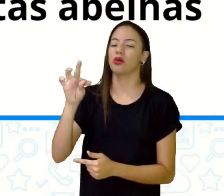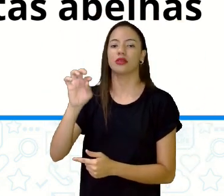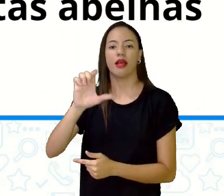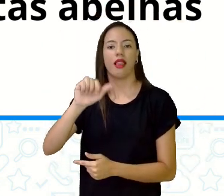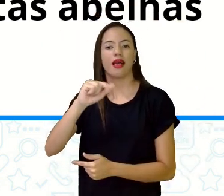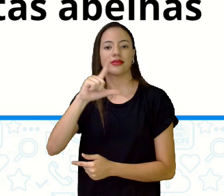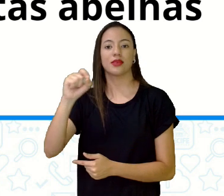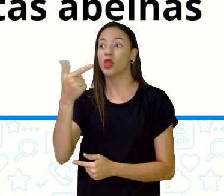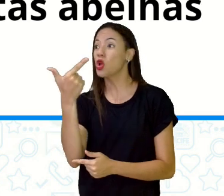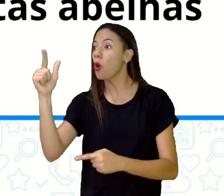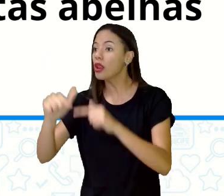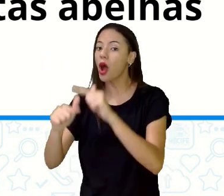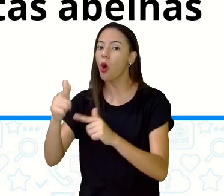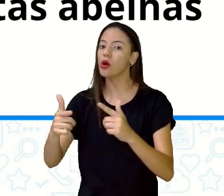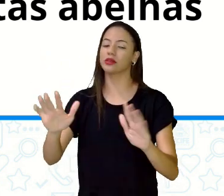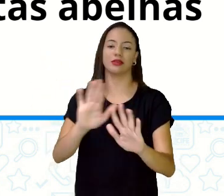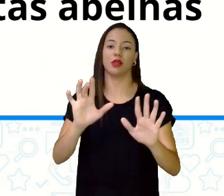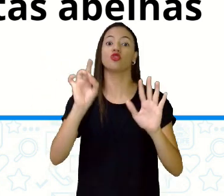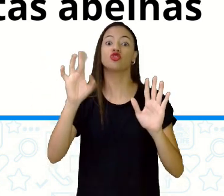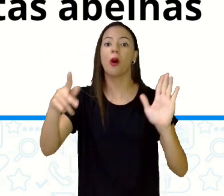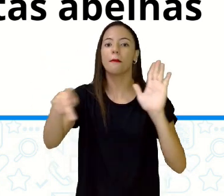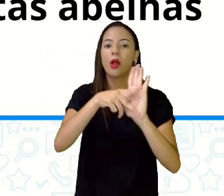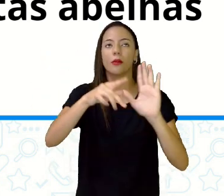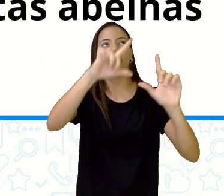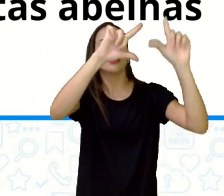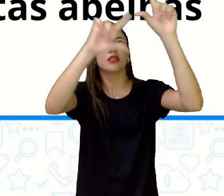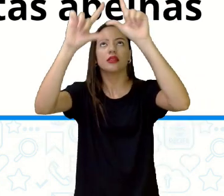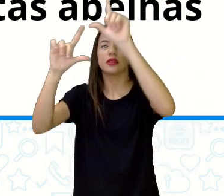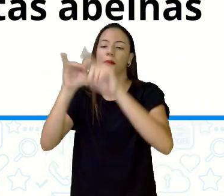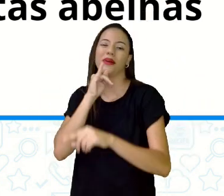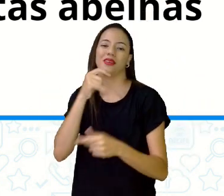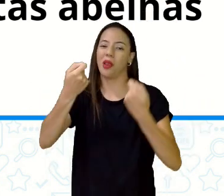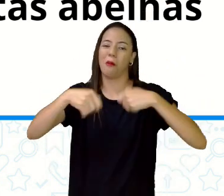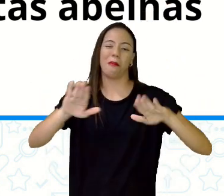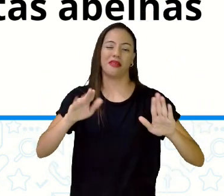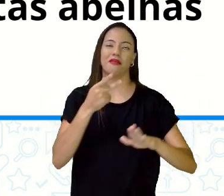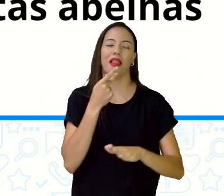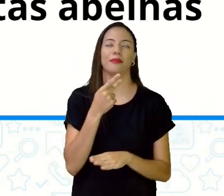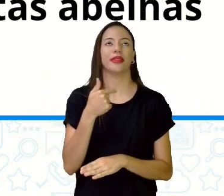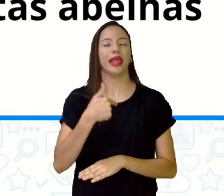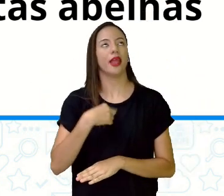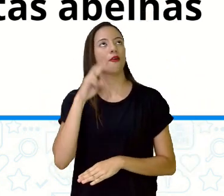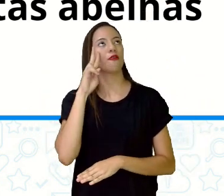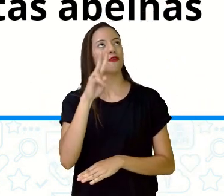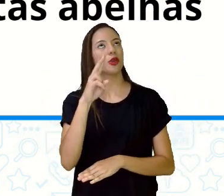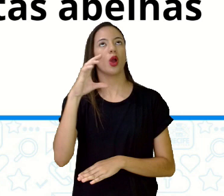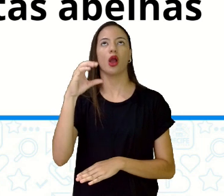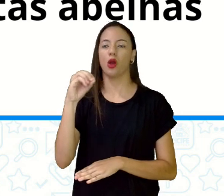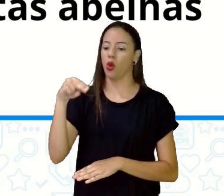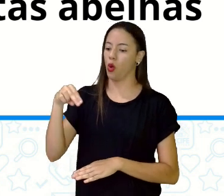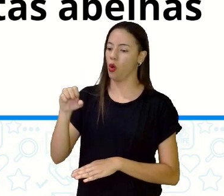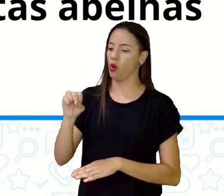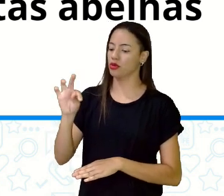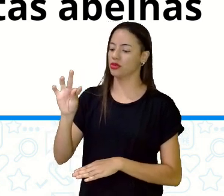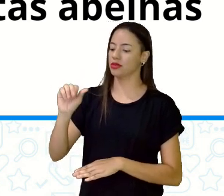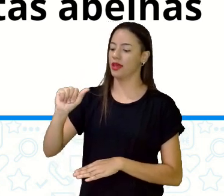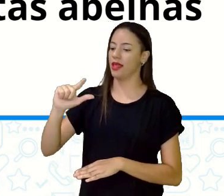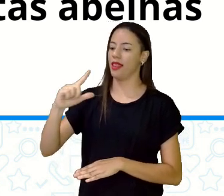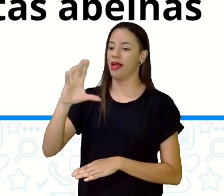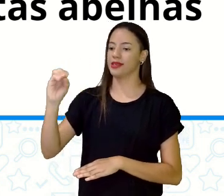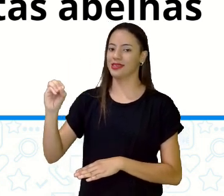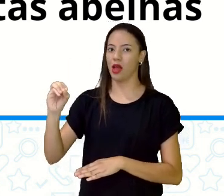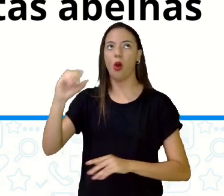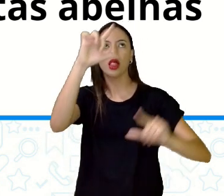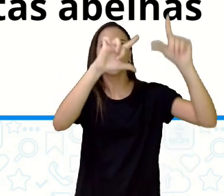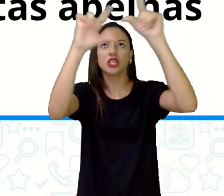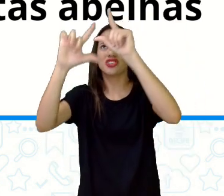só de estrela. Então, você não precisa dizer, eu vi uma constelação de estrelas. Não precisa, tá? Se você